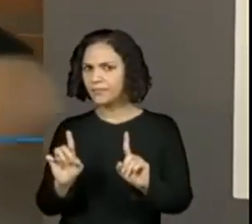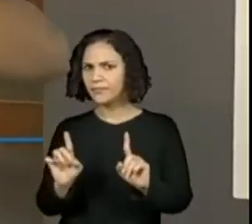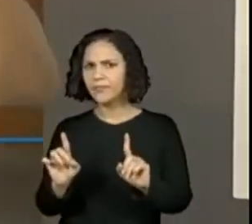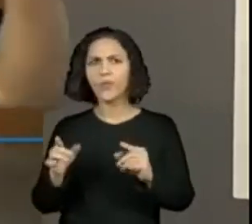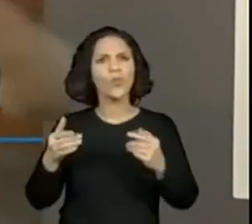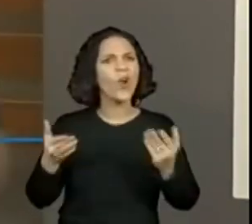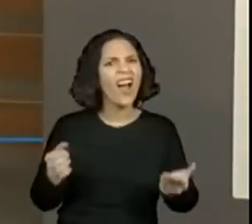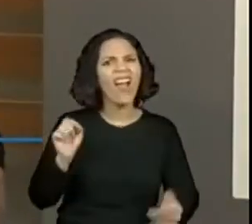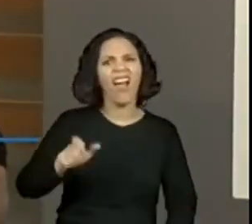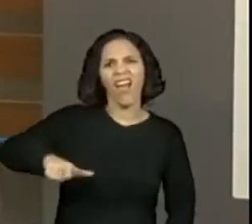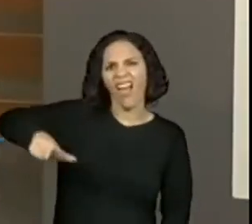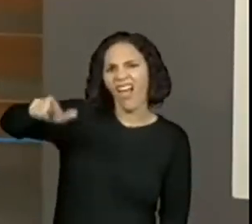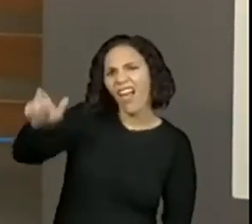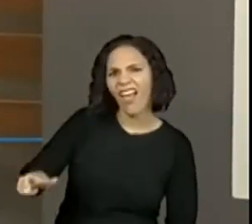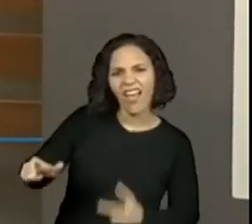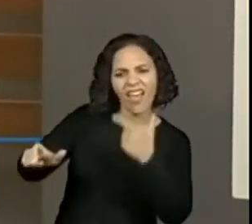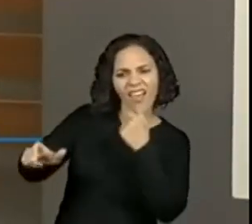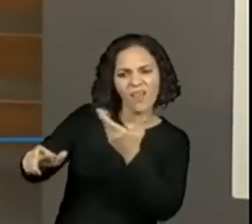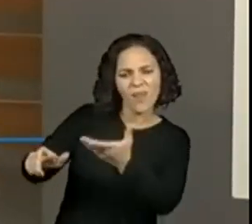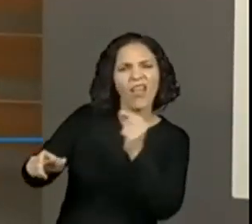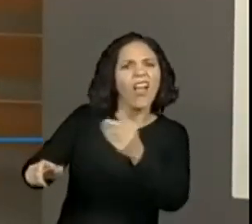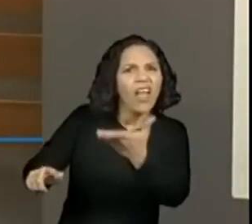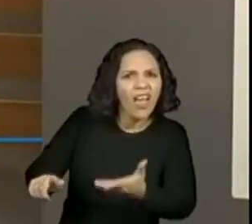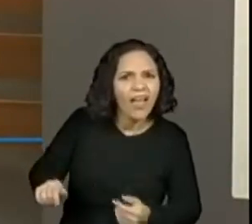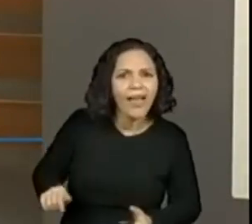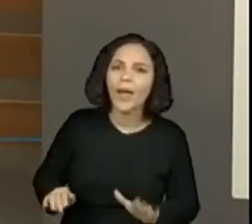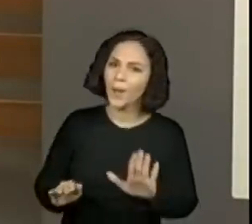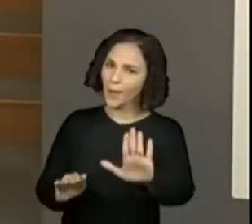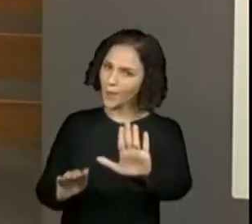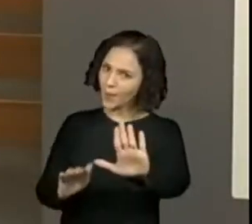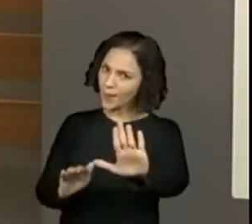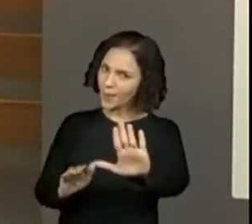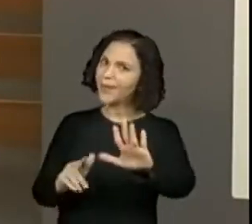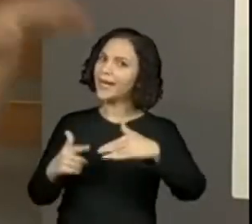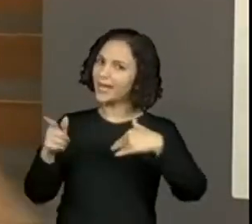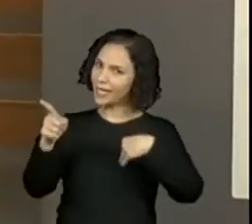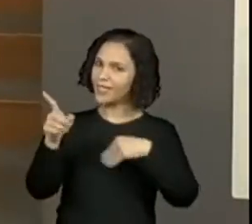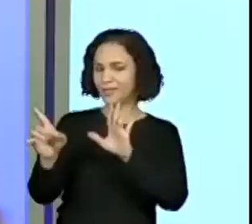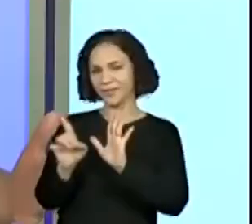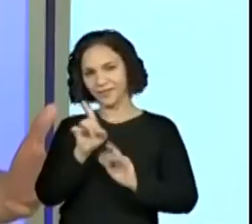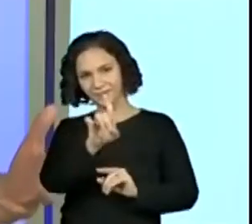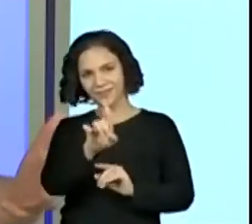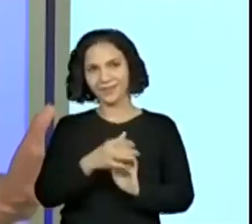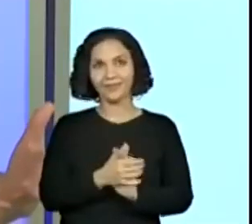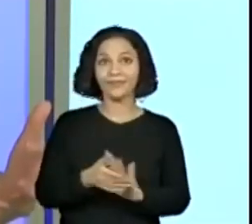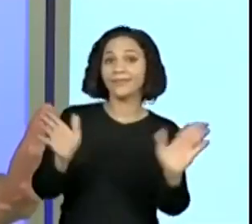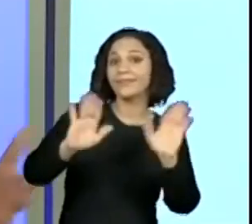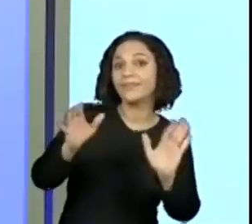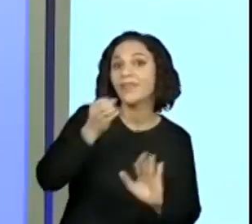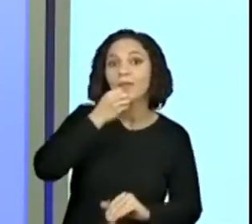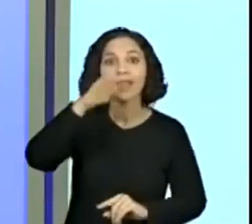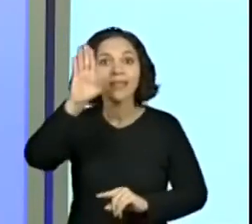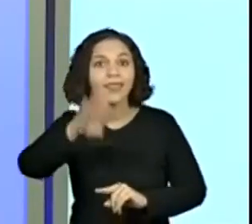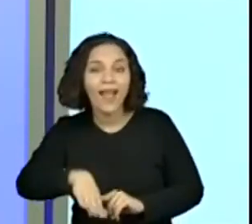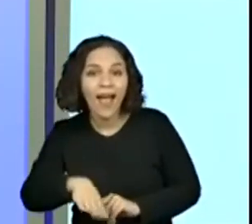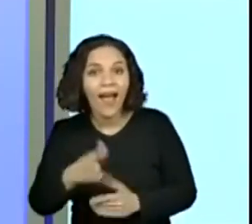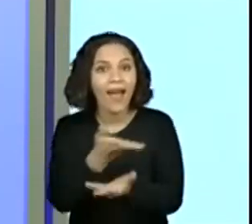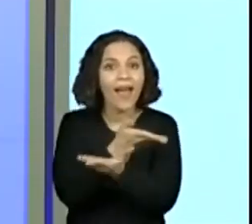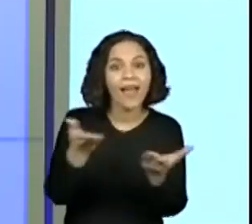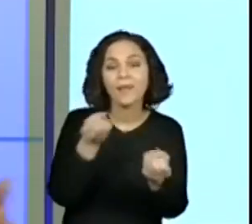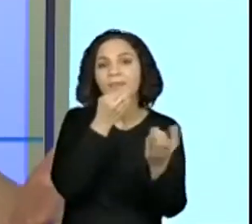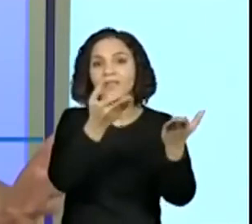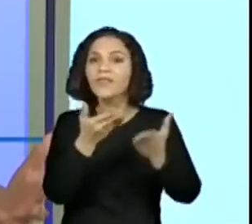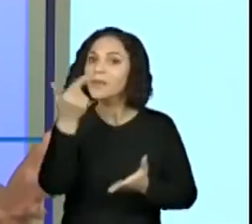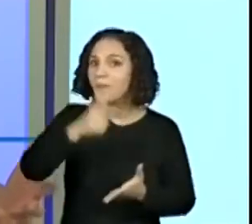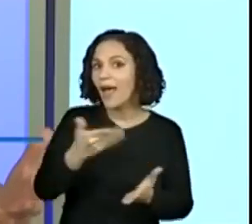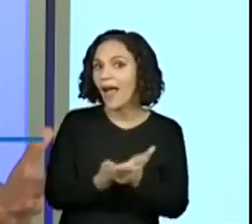é professora Quem é esse rapaz do seu lado Pera aí que eu vou deixar ele se apresentar Olá boa tarde e aí sejam